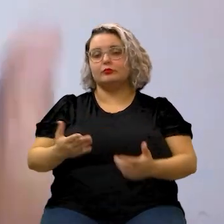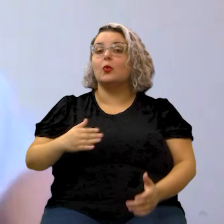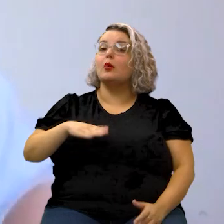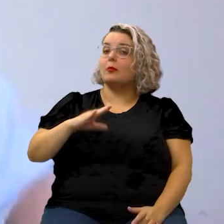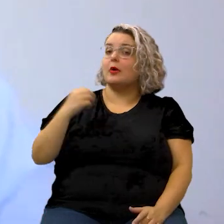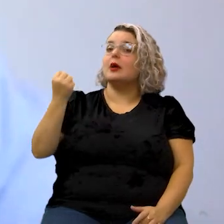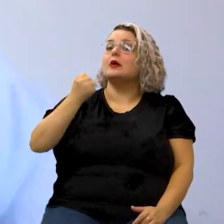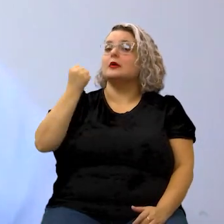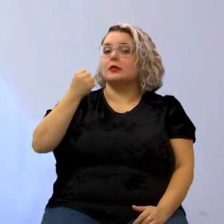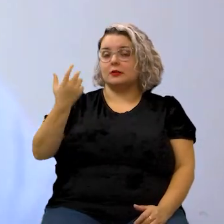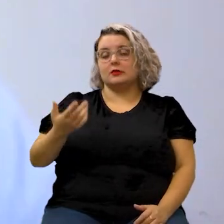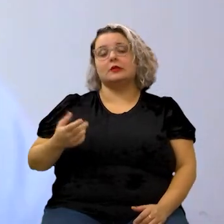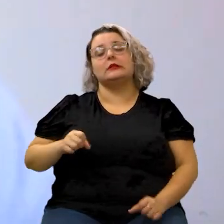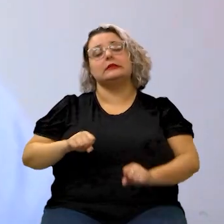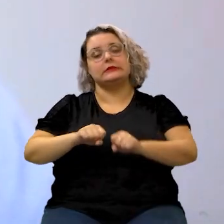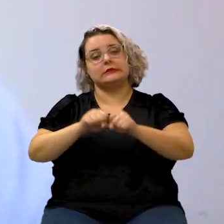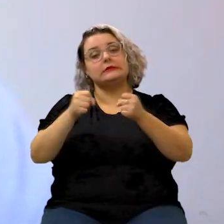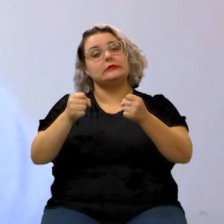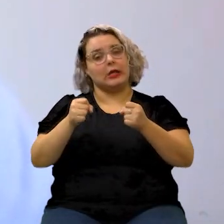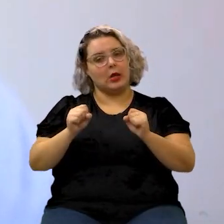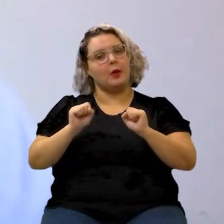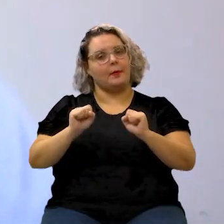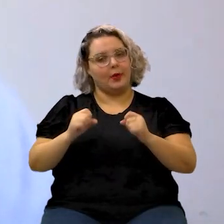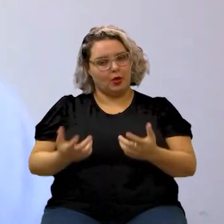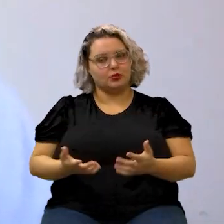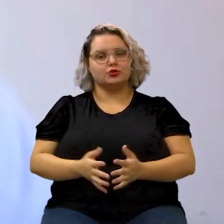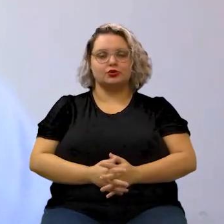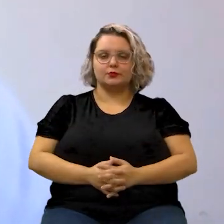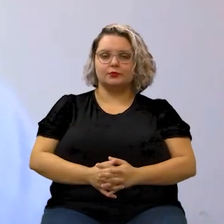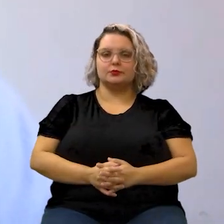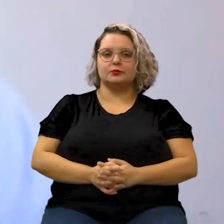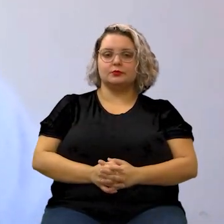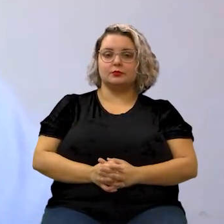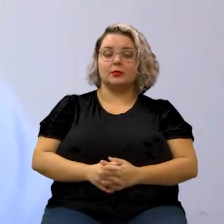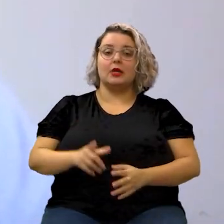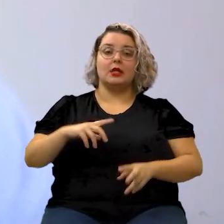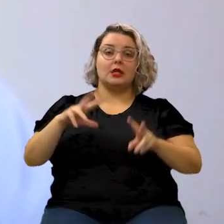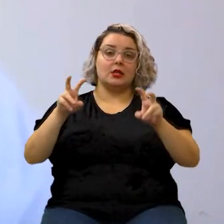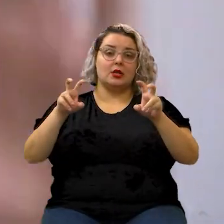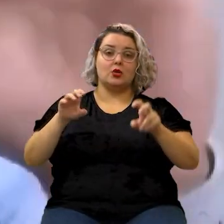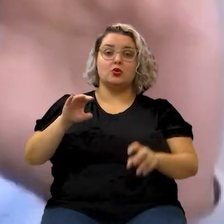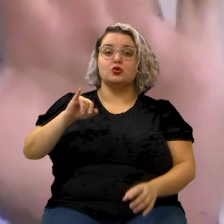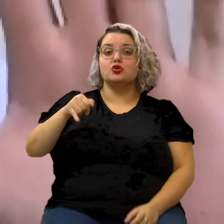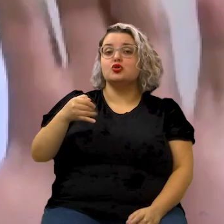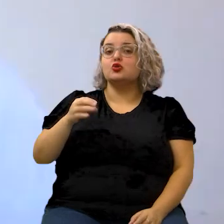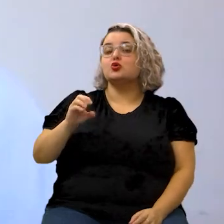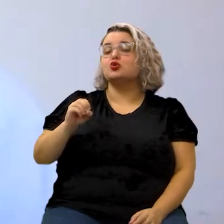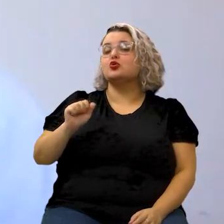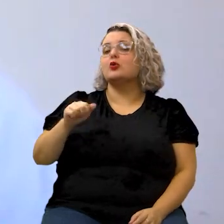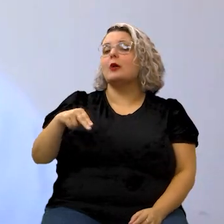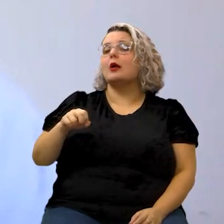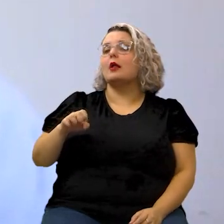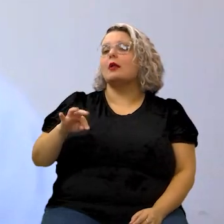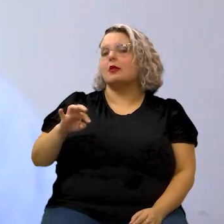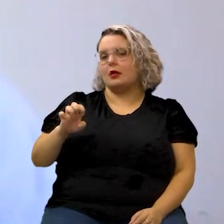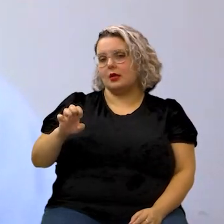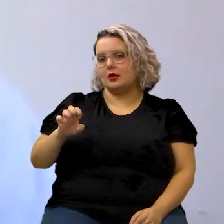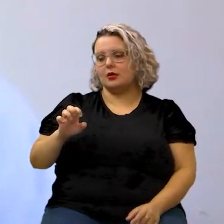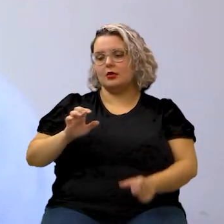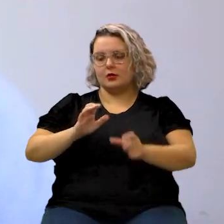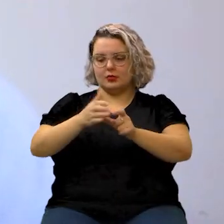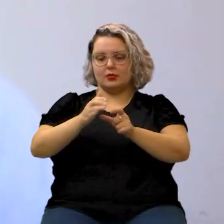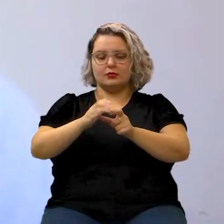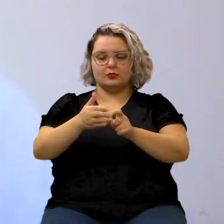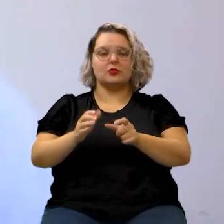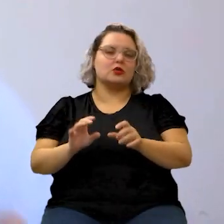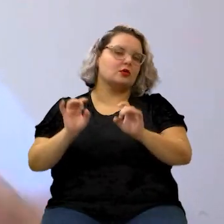mais graves desse tornozelo torcido levar até uma fratura. Tem o É, famoso joanete, que o termo científico dele é